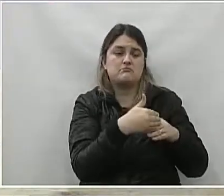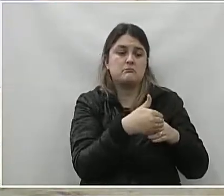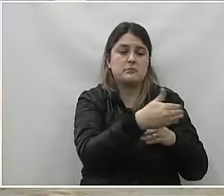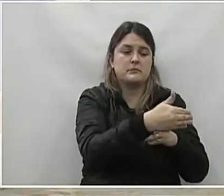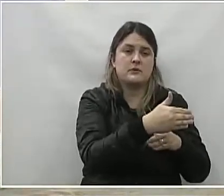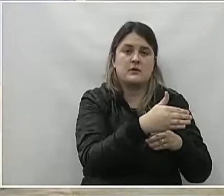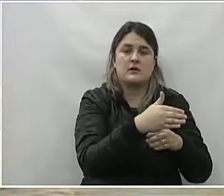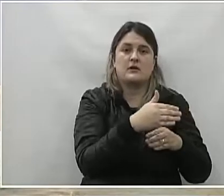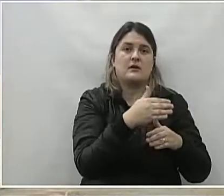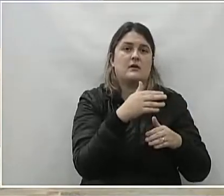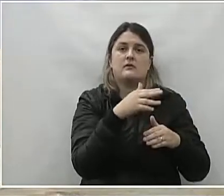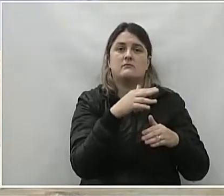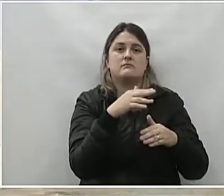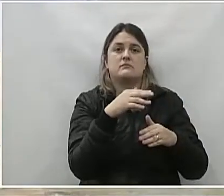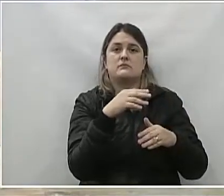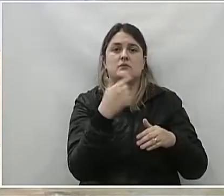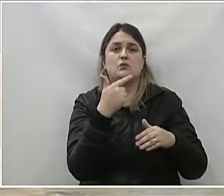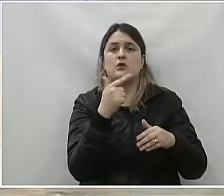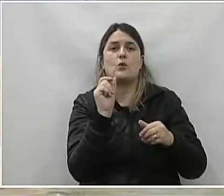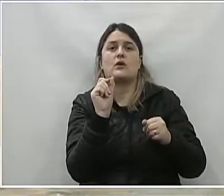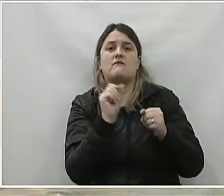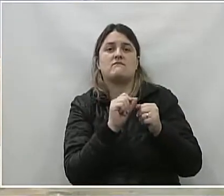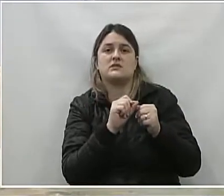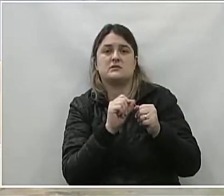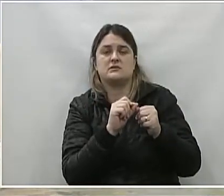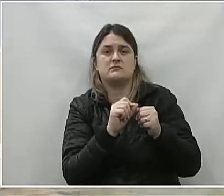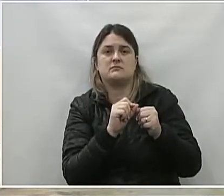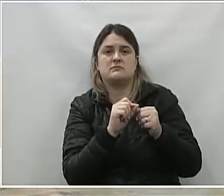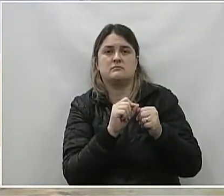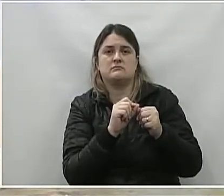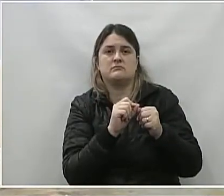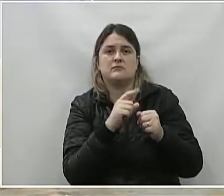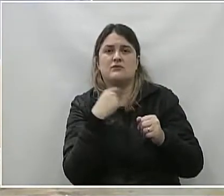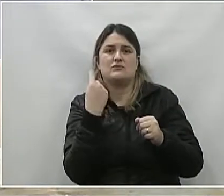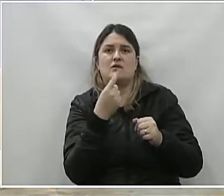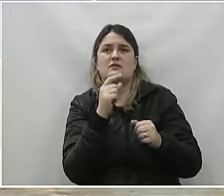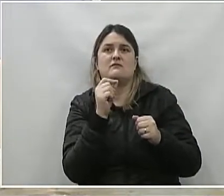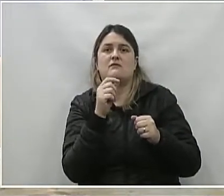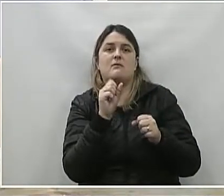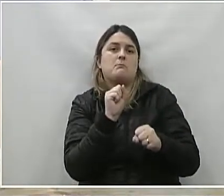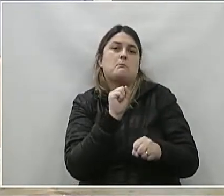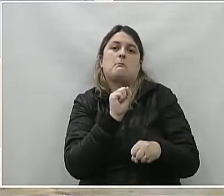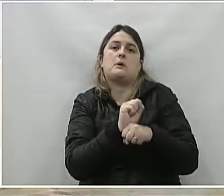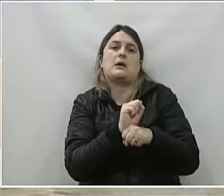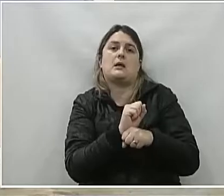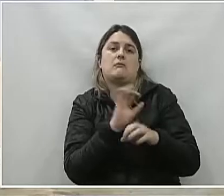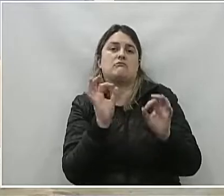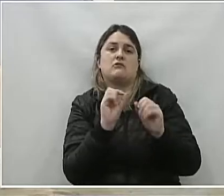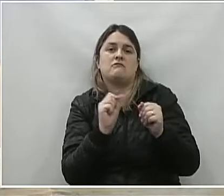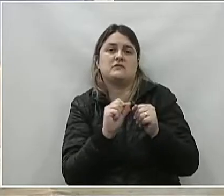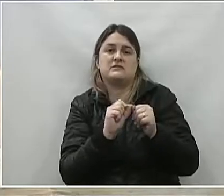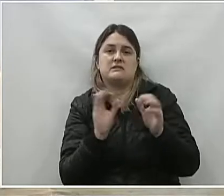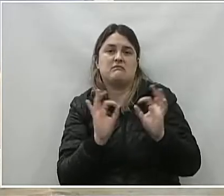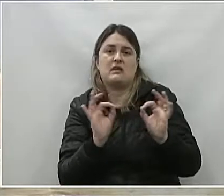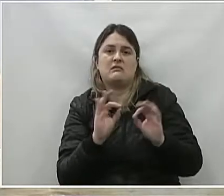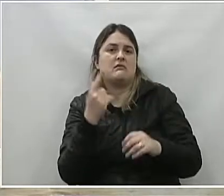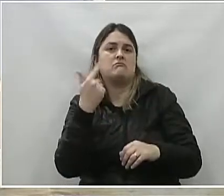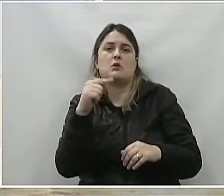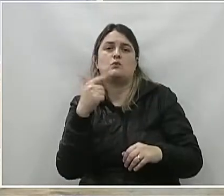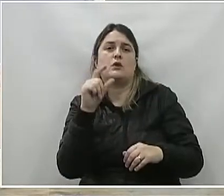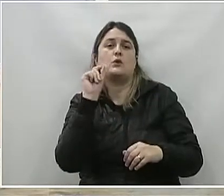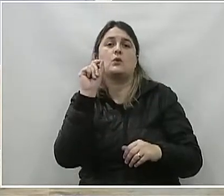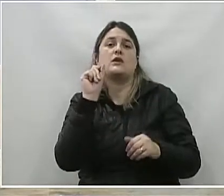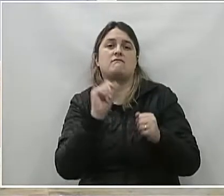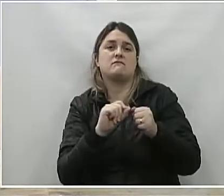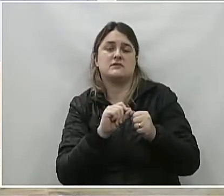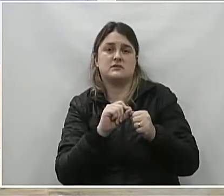for para falar nessa tribuna, que não tem o que fazer. O que não podemos fazer é usar isso de palanque eleitoral, ou